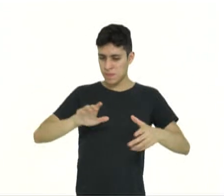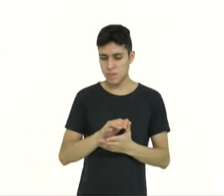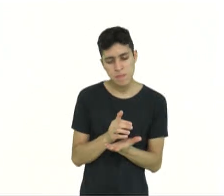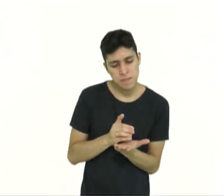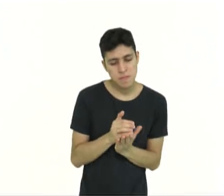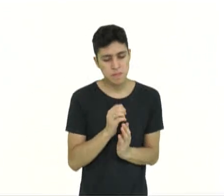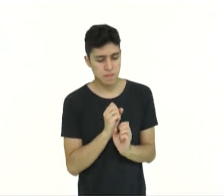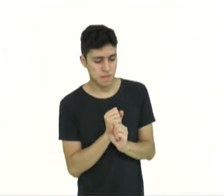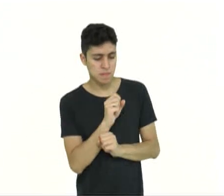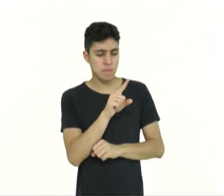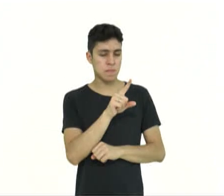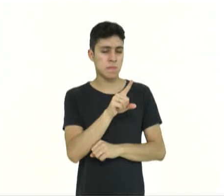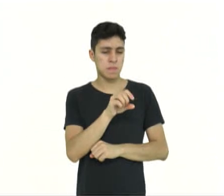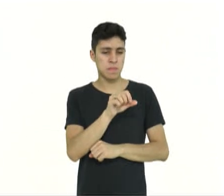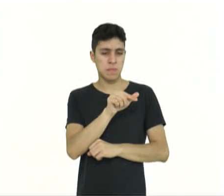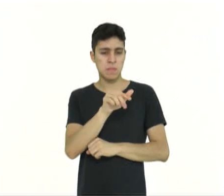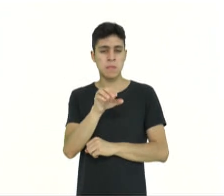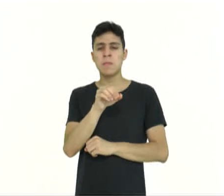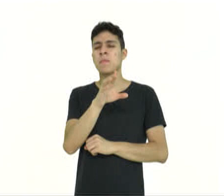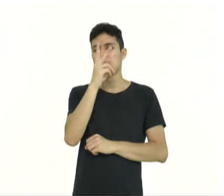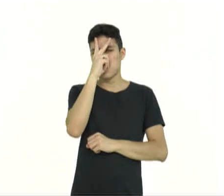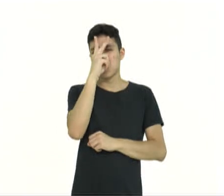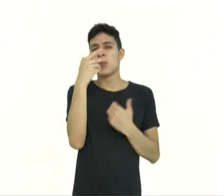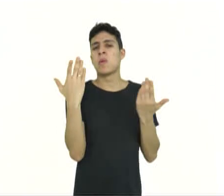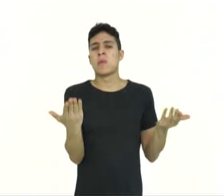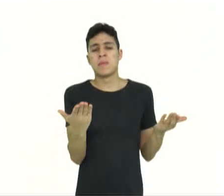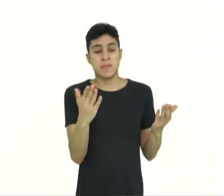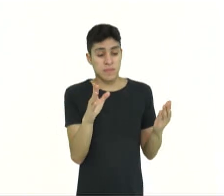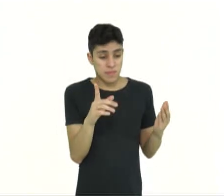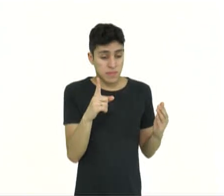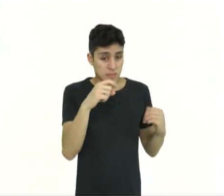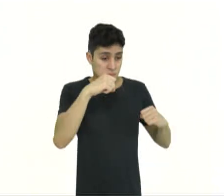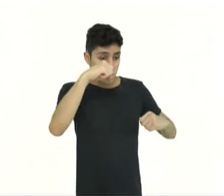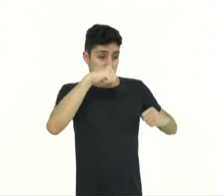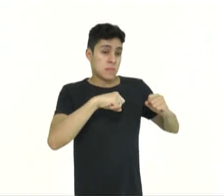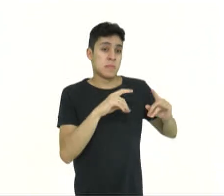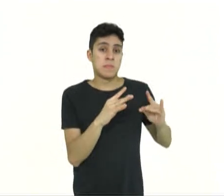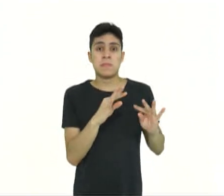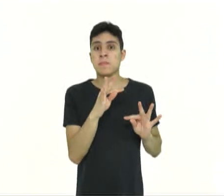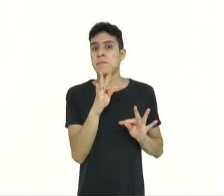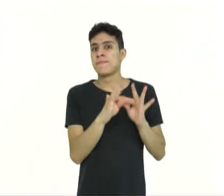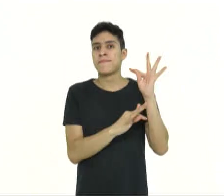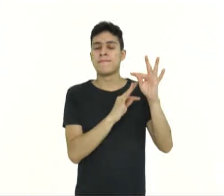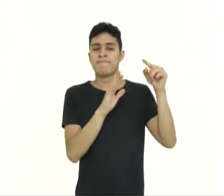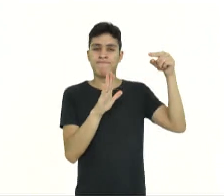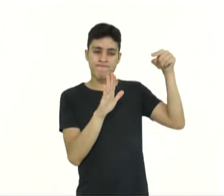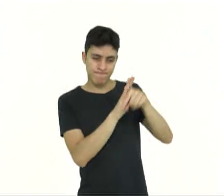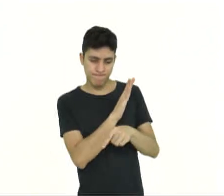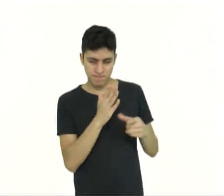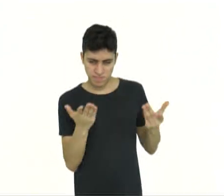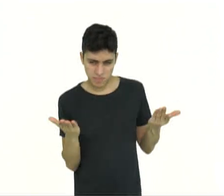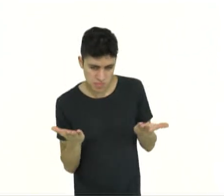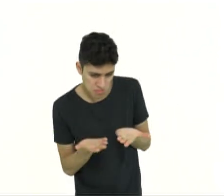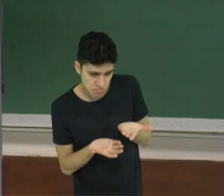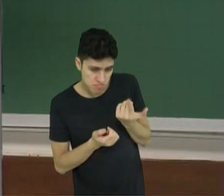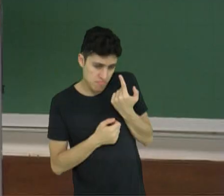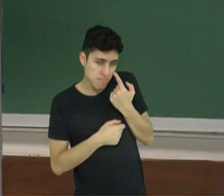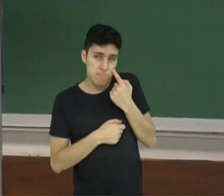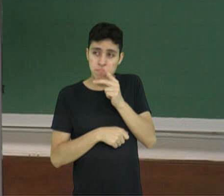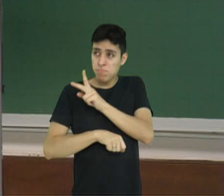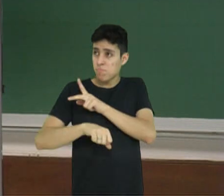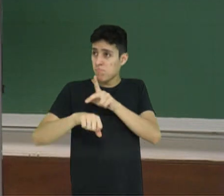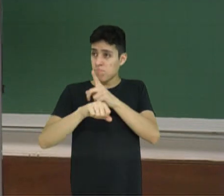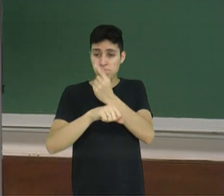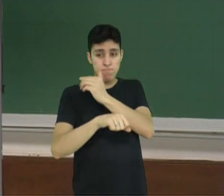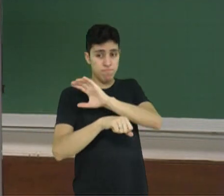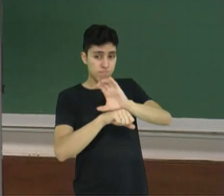dos 70, predomínio do quê? Indústria tecnológica de alto nível. Né? Hoje os investimentos dos países em